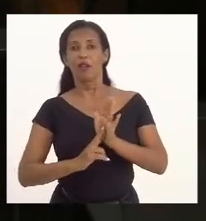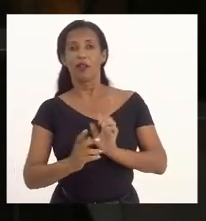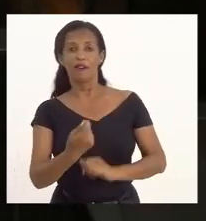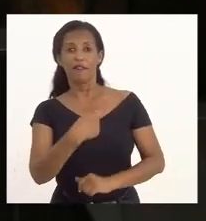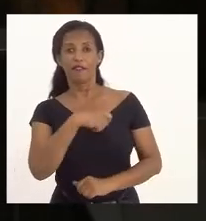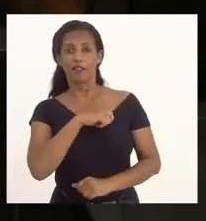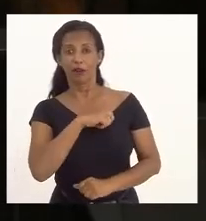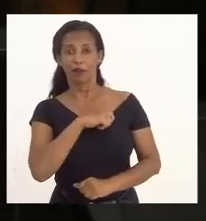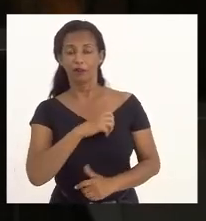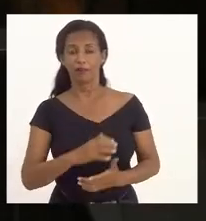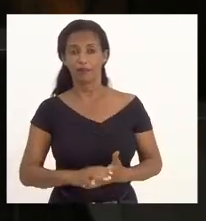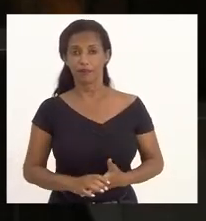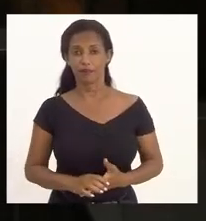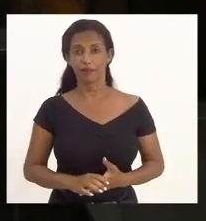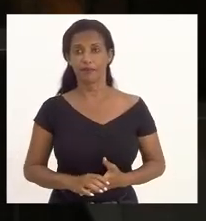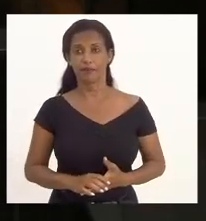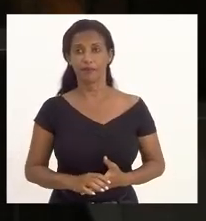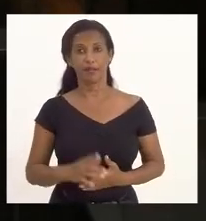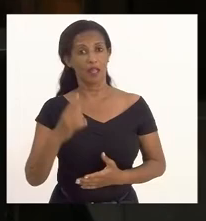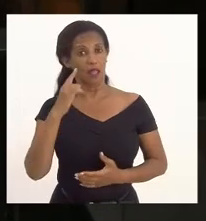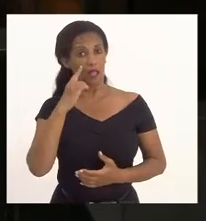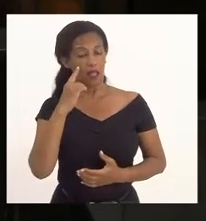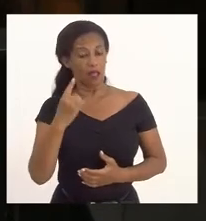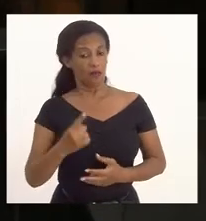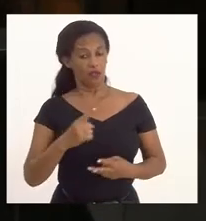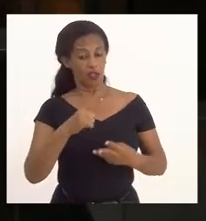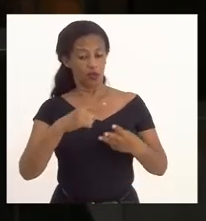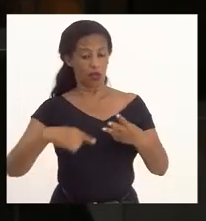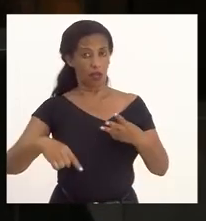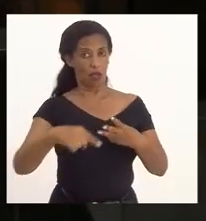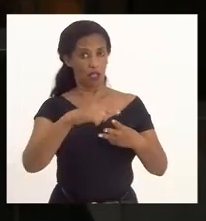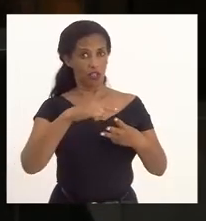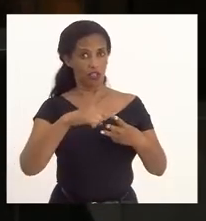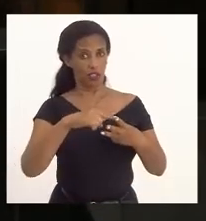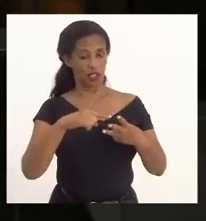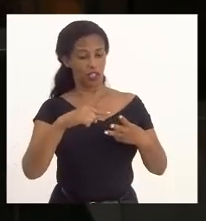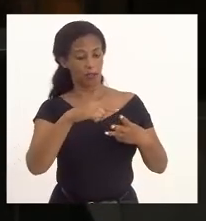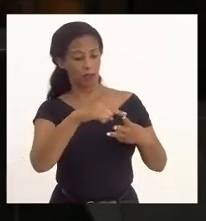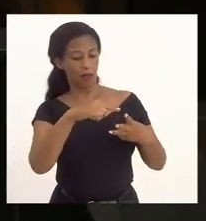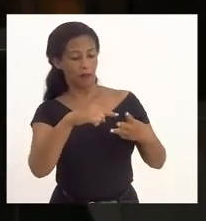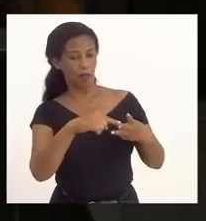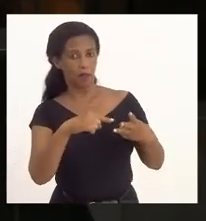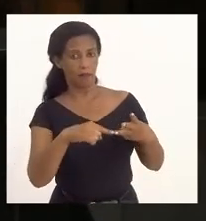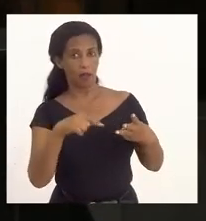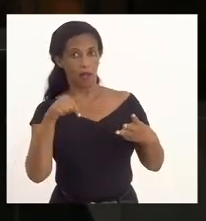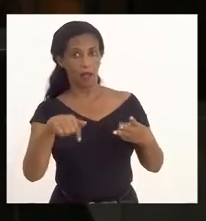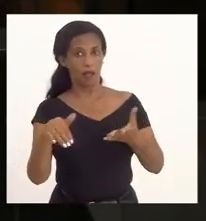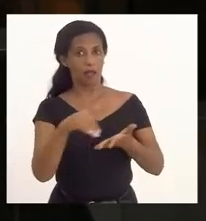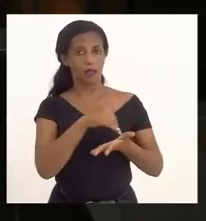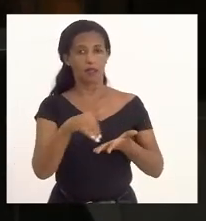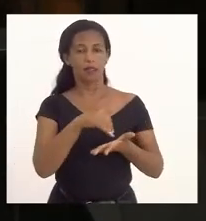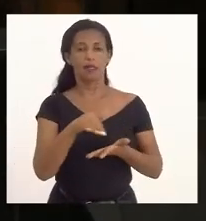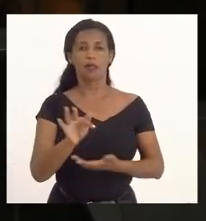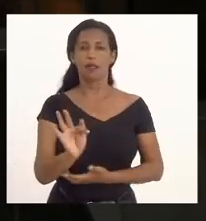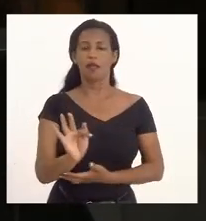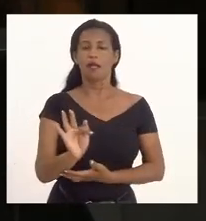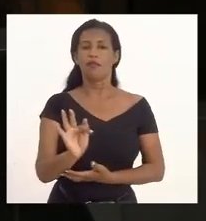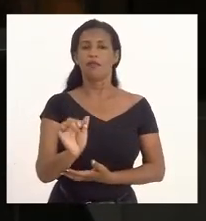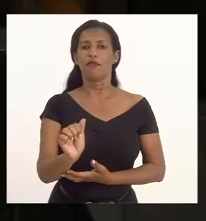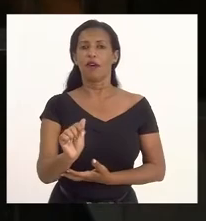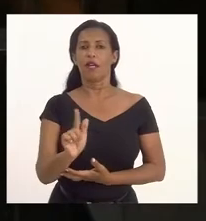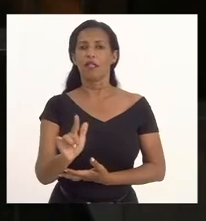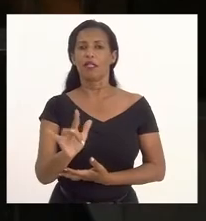recuperação fiscal, visto que as três entregas que cabia à Secretaria de Fazenda